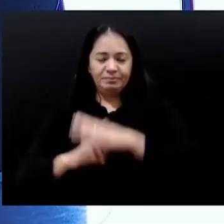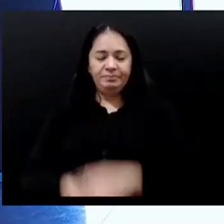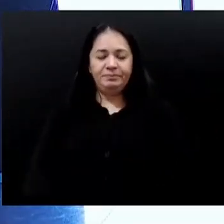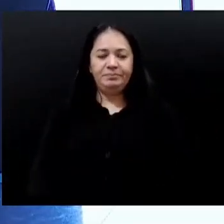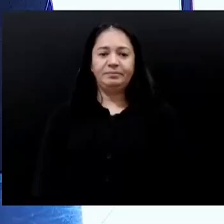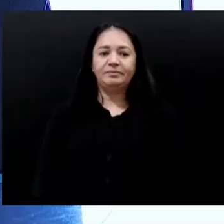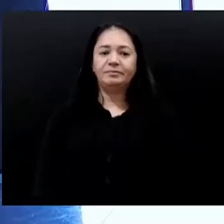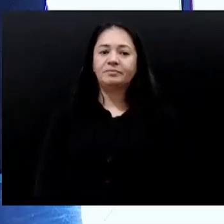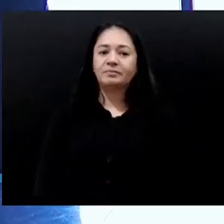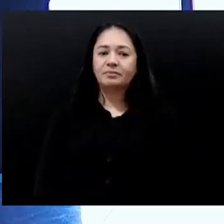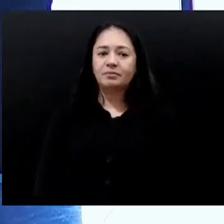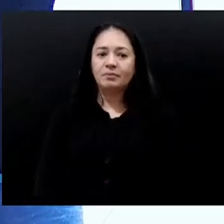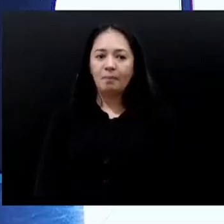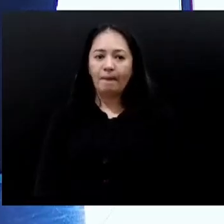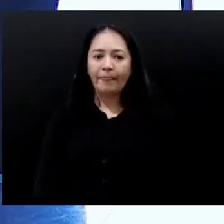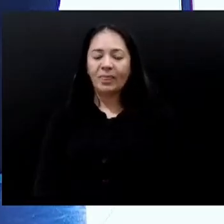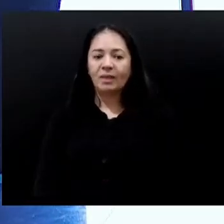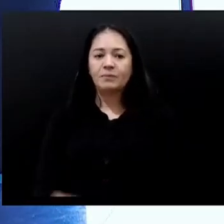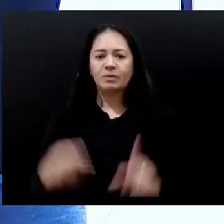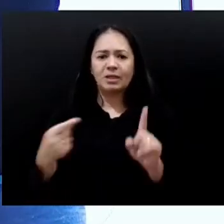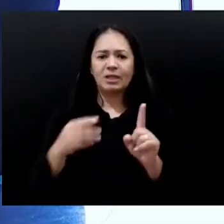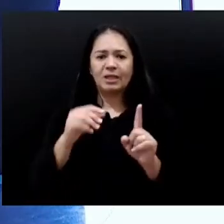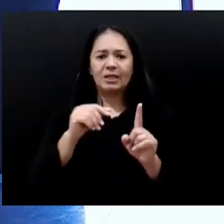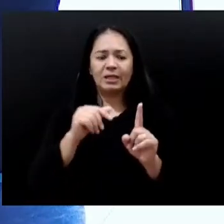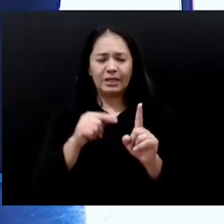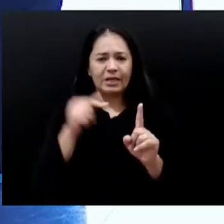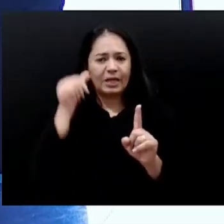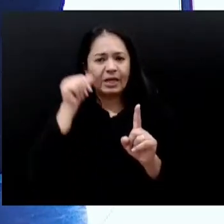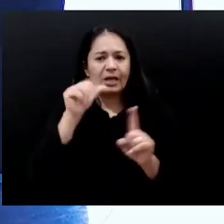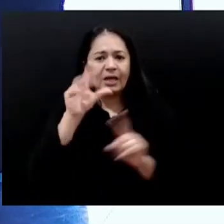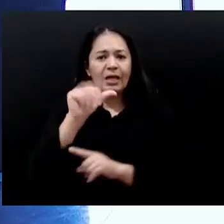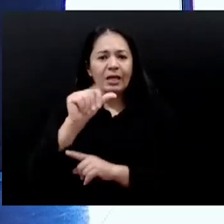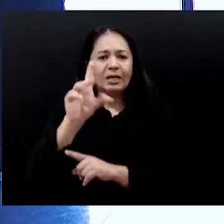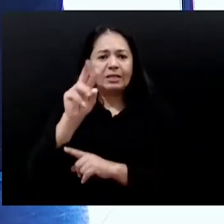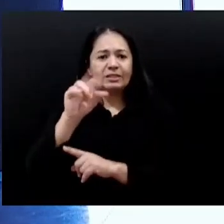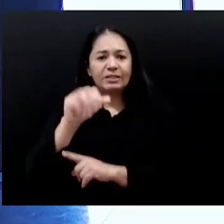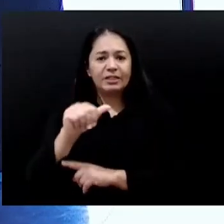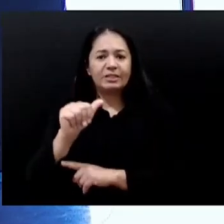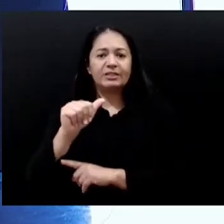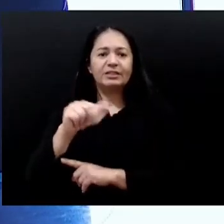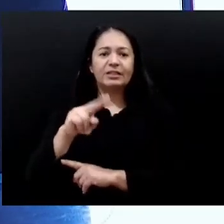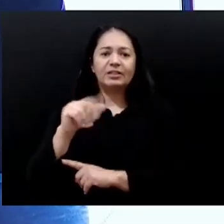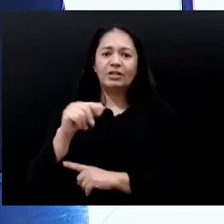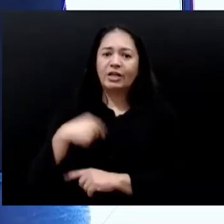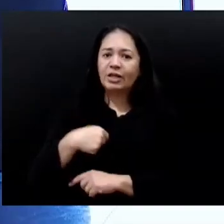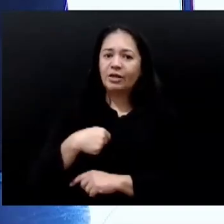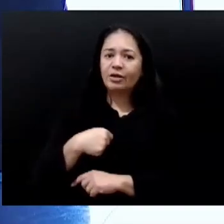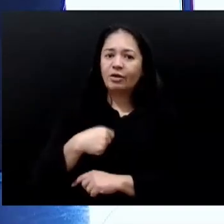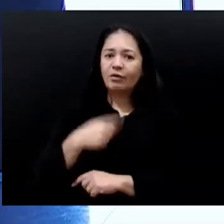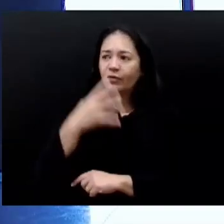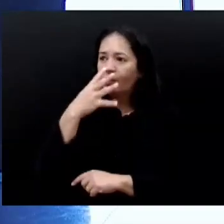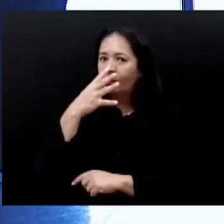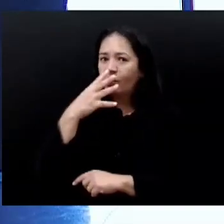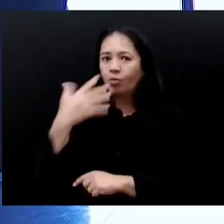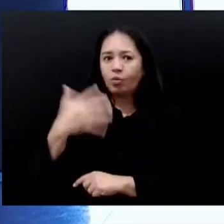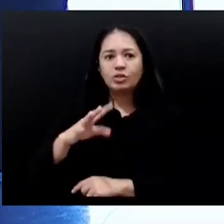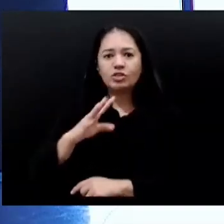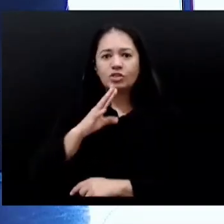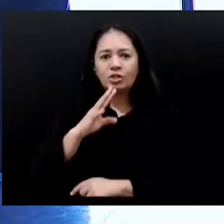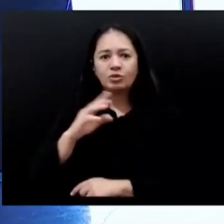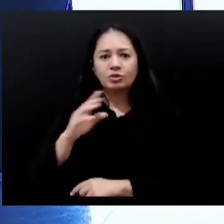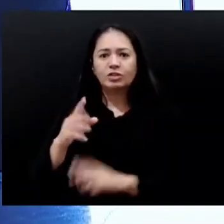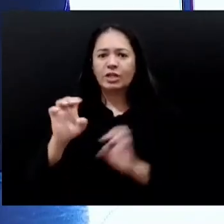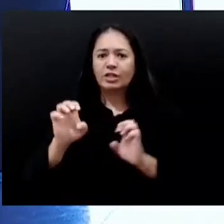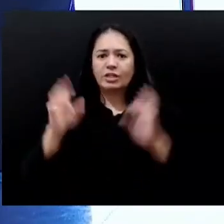conhecia um pouco da história do Bag Gin, eu fiquei realmente impressionado. Já tive, como o Igor falou, em eventos em São Paulo,